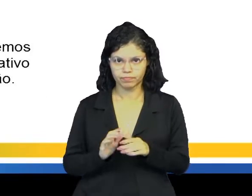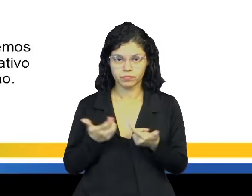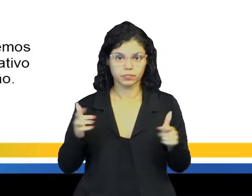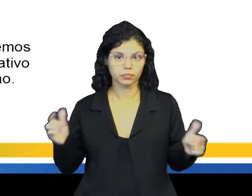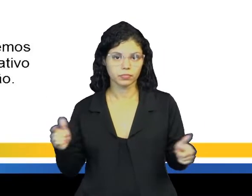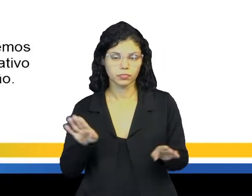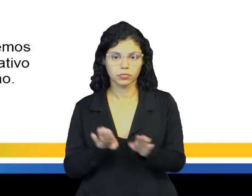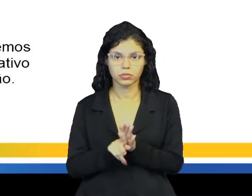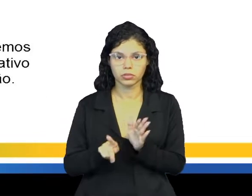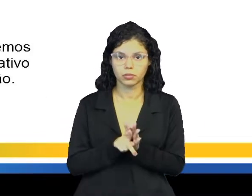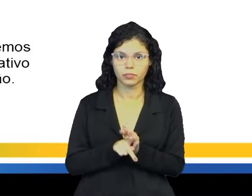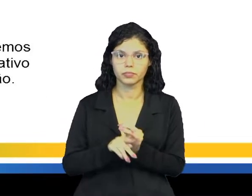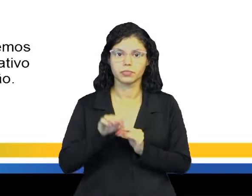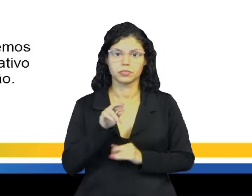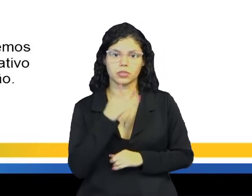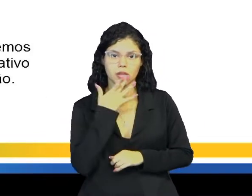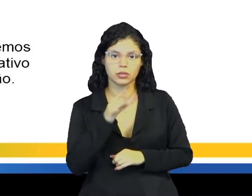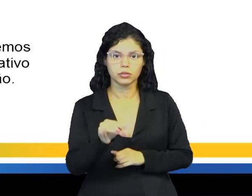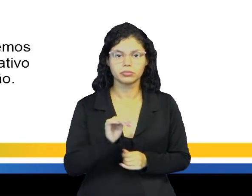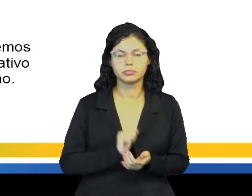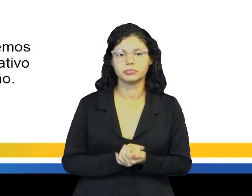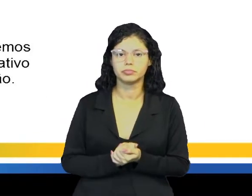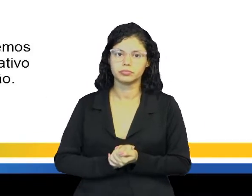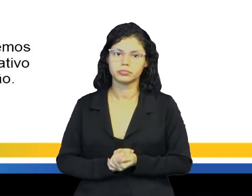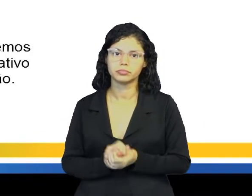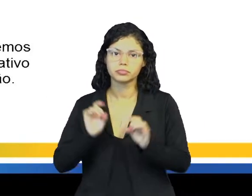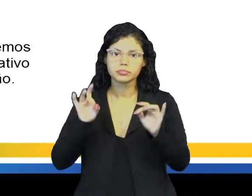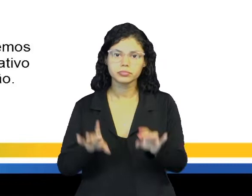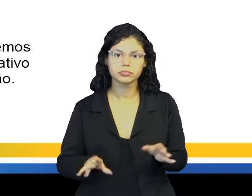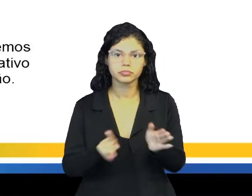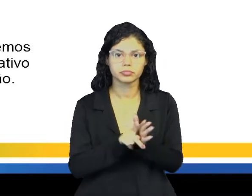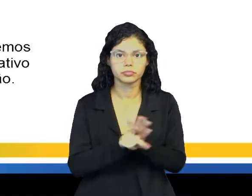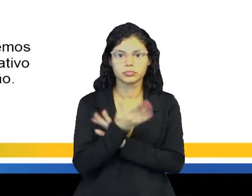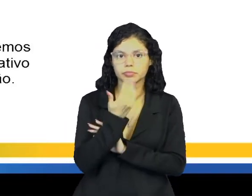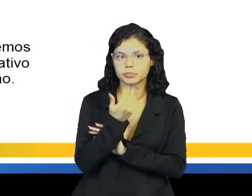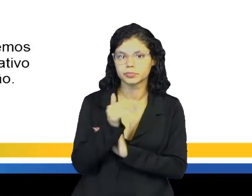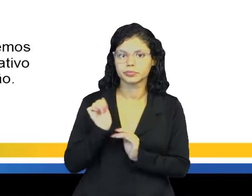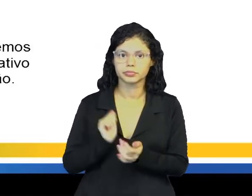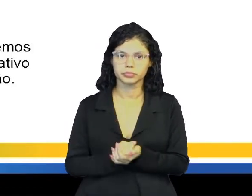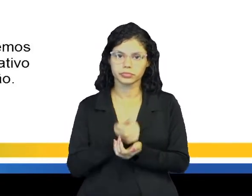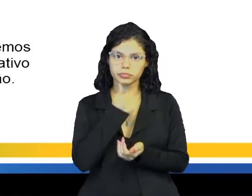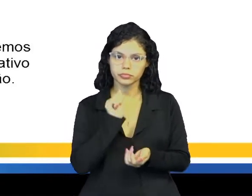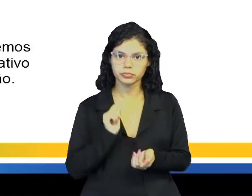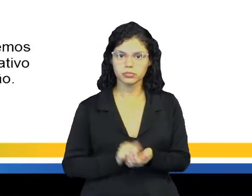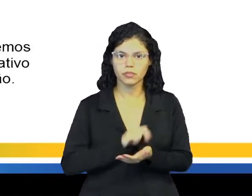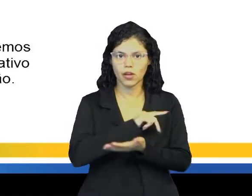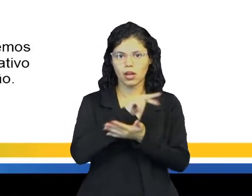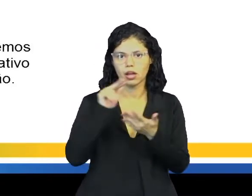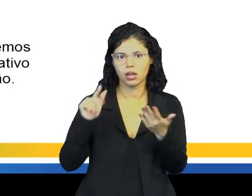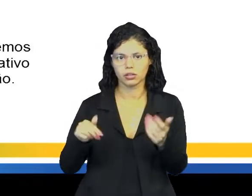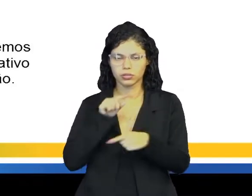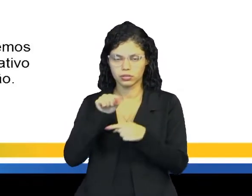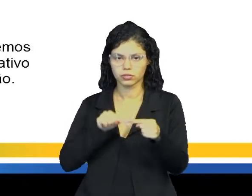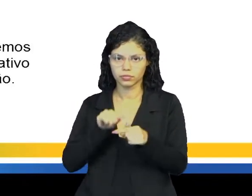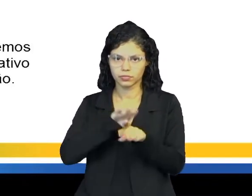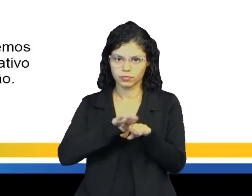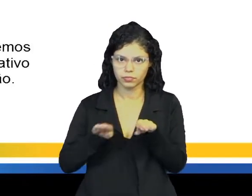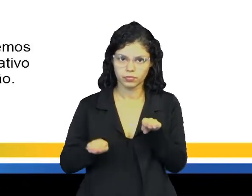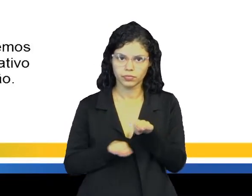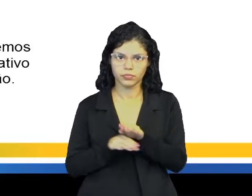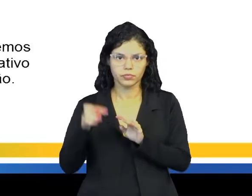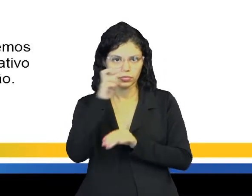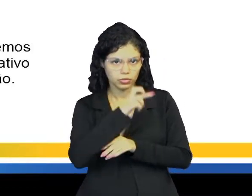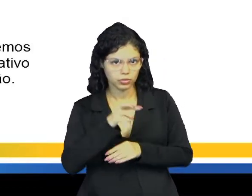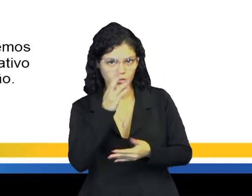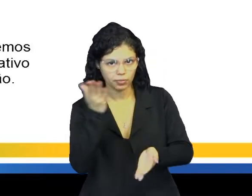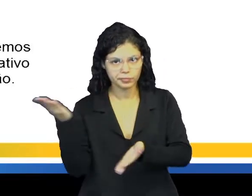sal em sua composição. Essa última, que é a própria para o consumo humano, pode apresentar-se aí em diversas subdivisões. Então vamos